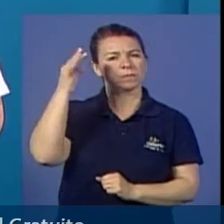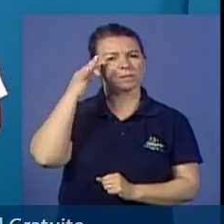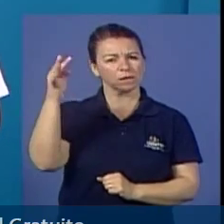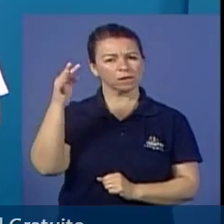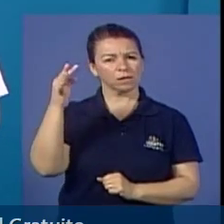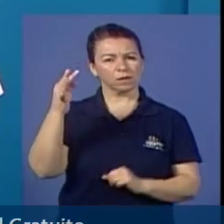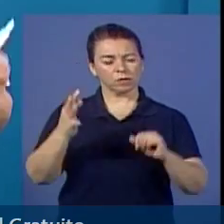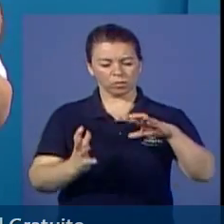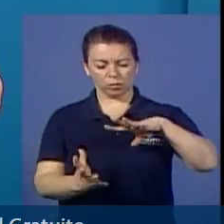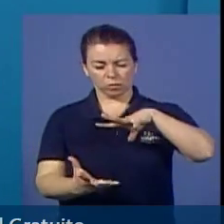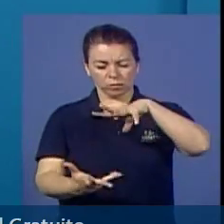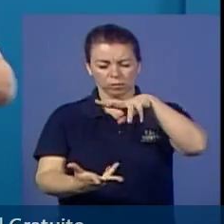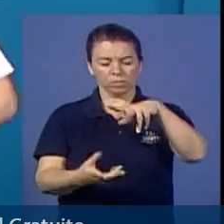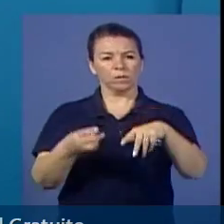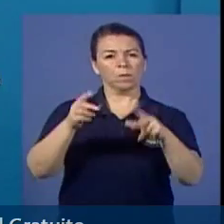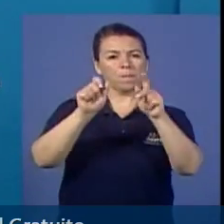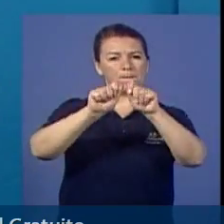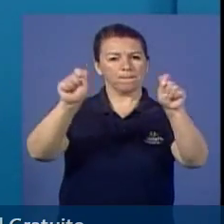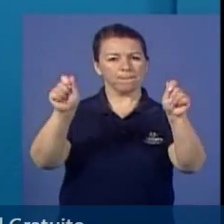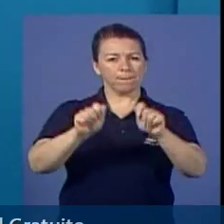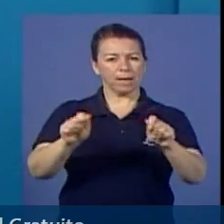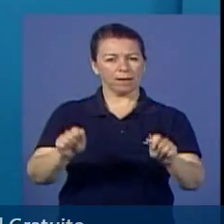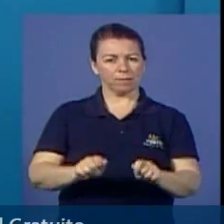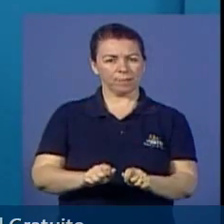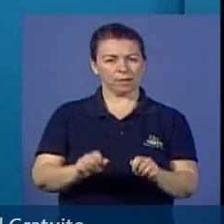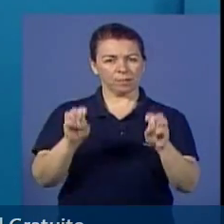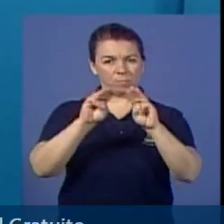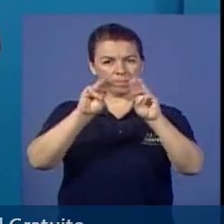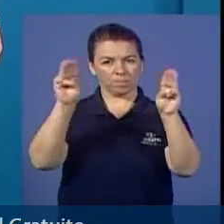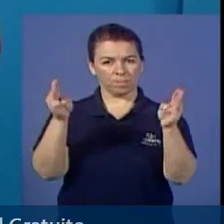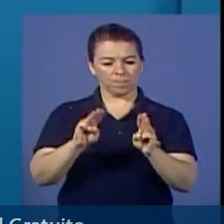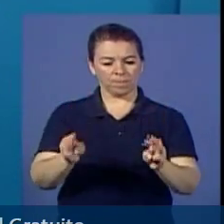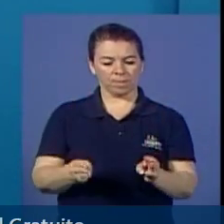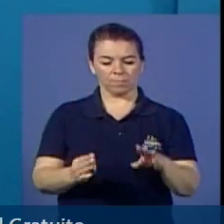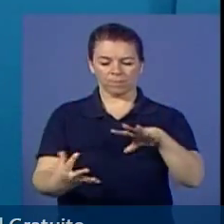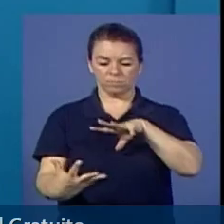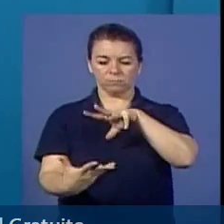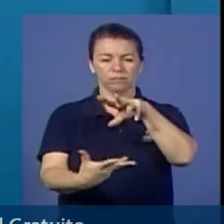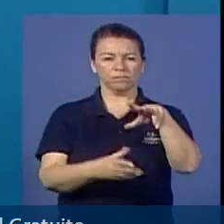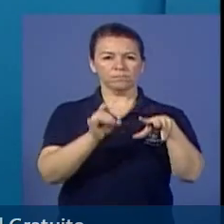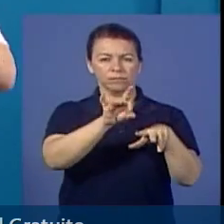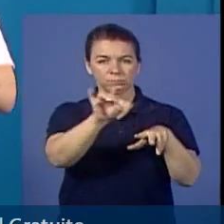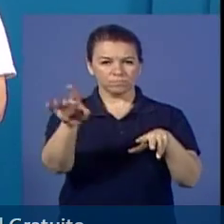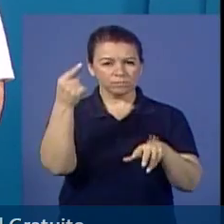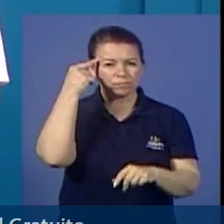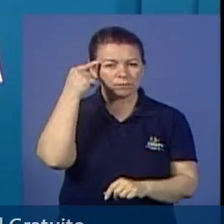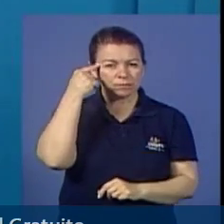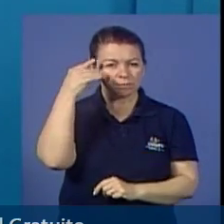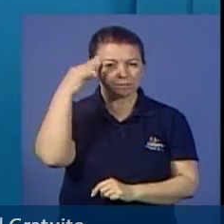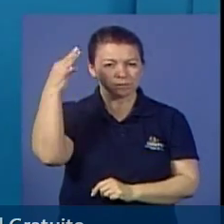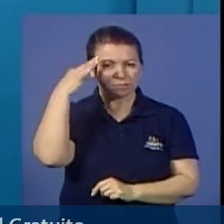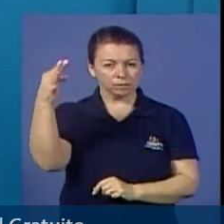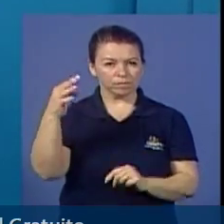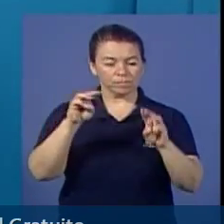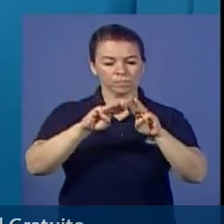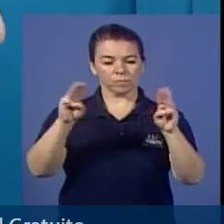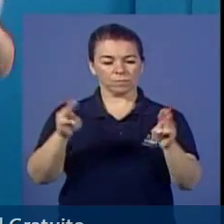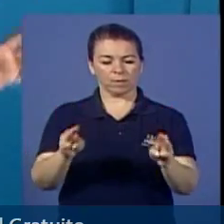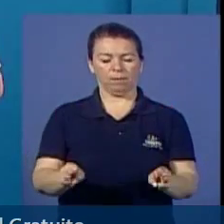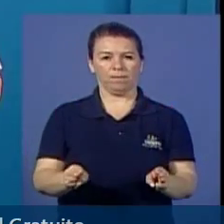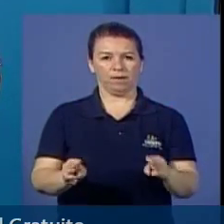mapa-mundo, porque eu quero dar um exemplo para você. Então, vamos lá. Está imaginando o mapa-mundo? Cada um de vocês aí, imagine o mapa-mundo, por favor.